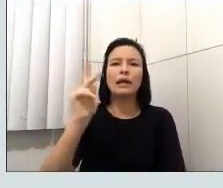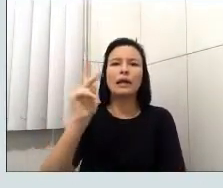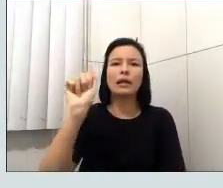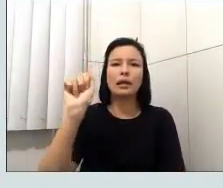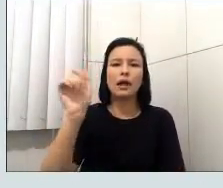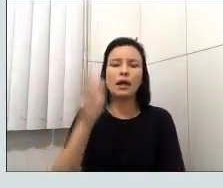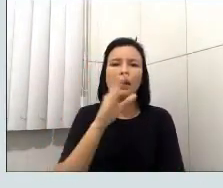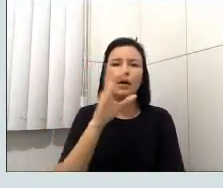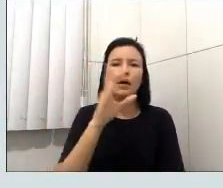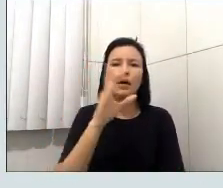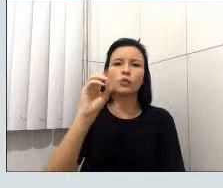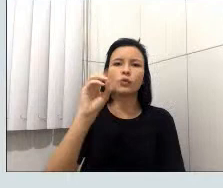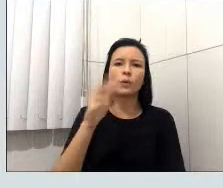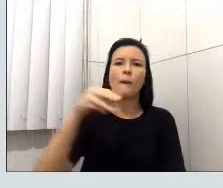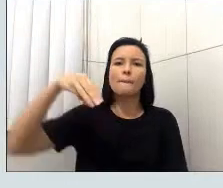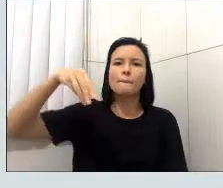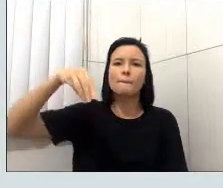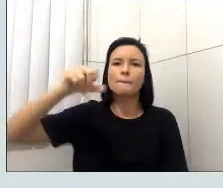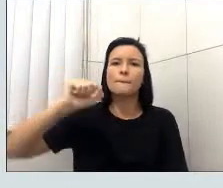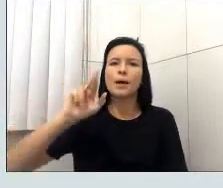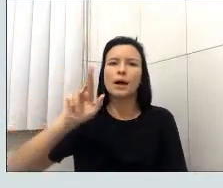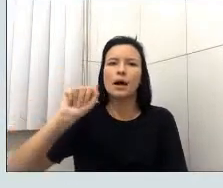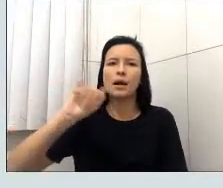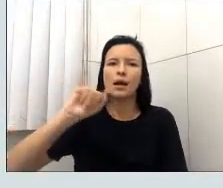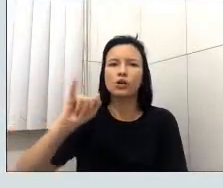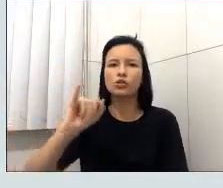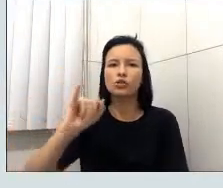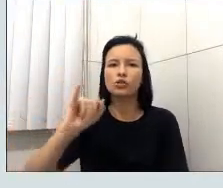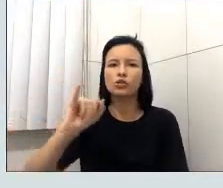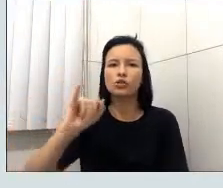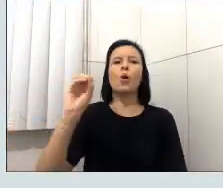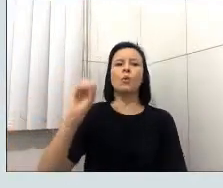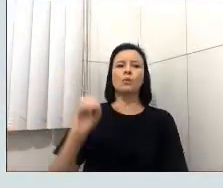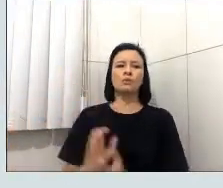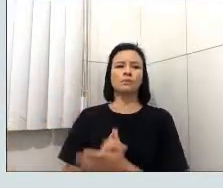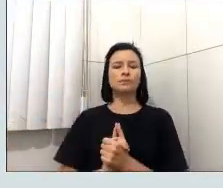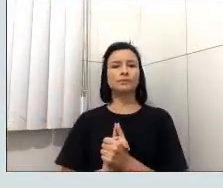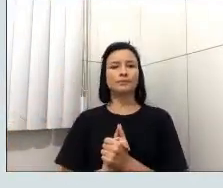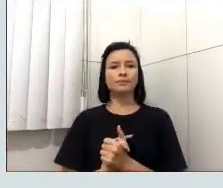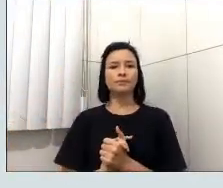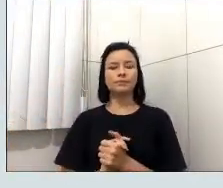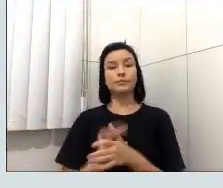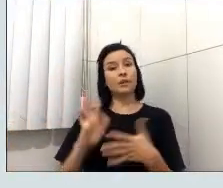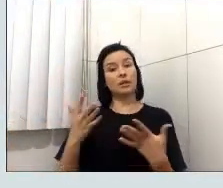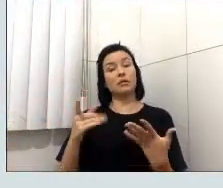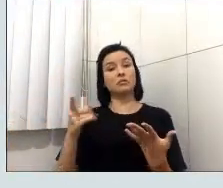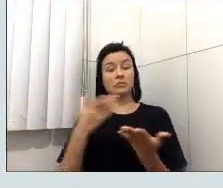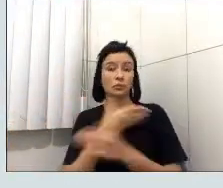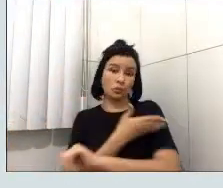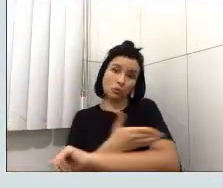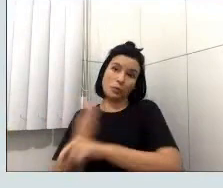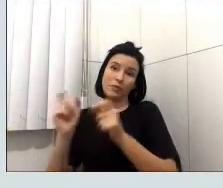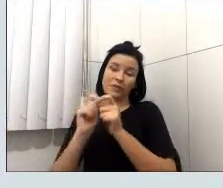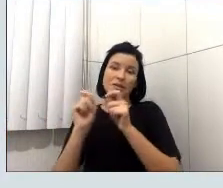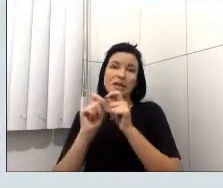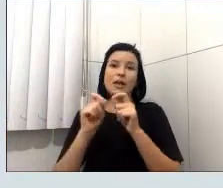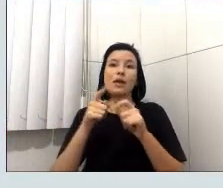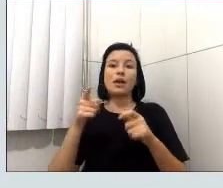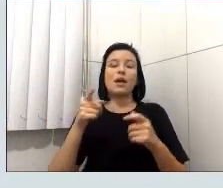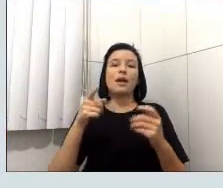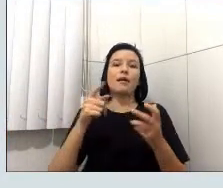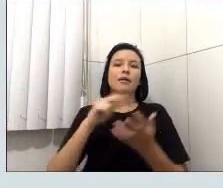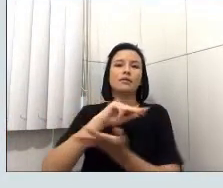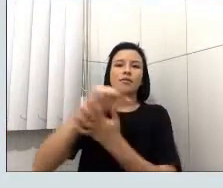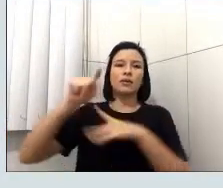caracterizados por produzir o artesanato cerâmico. E aí a gente